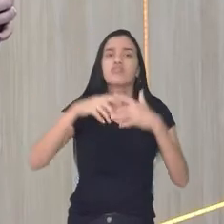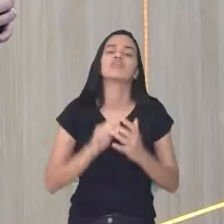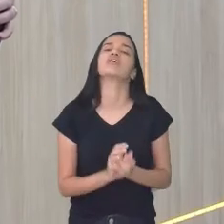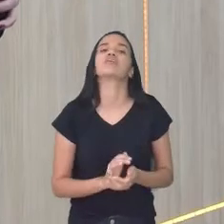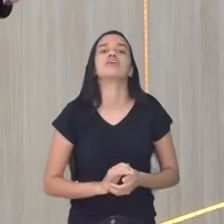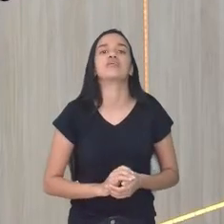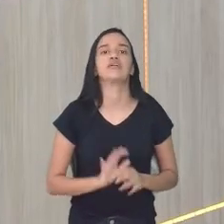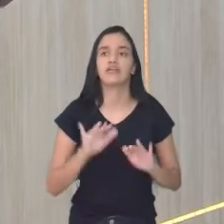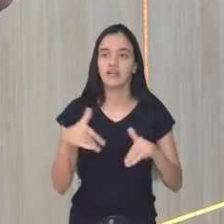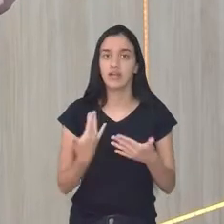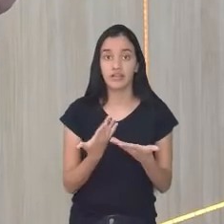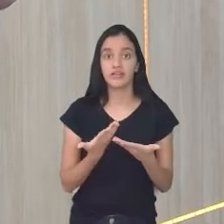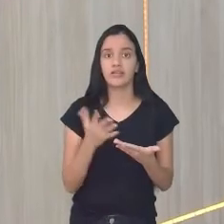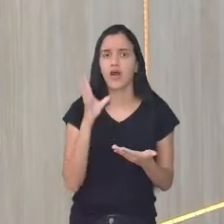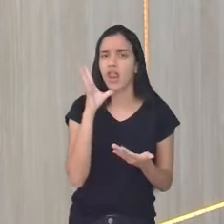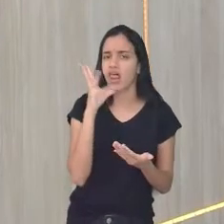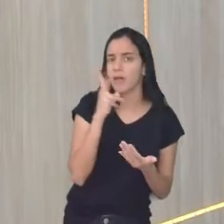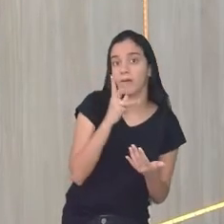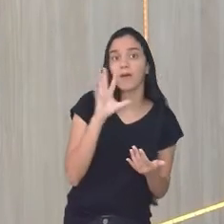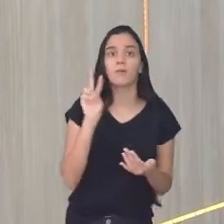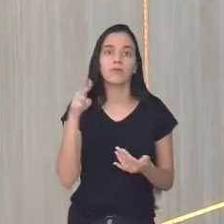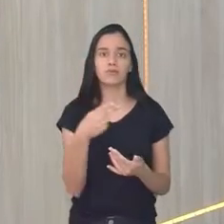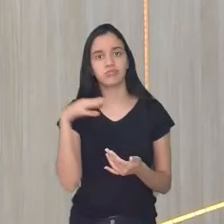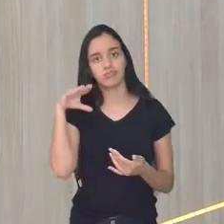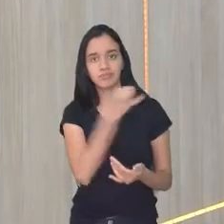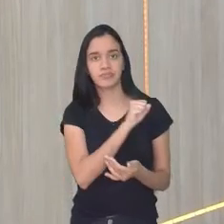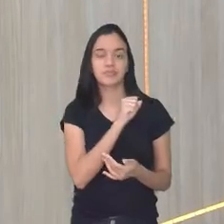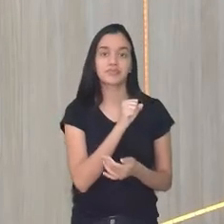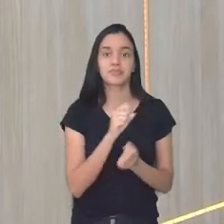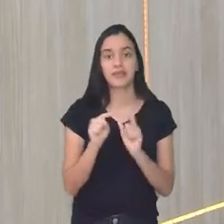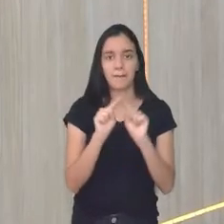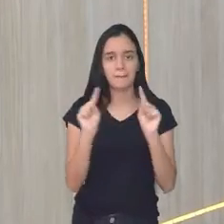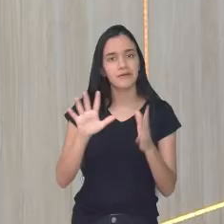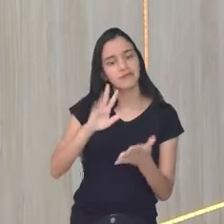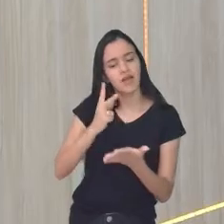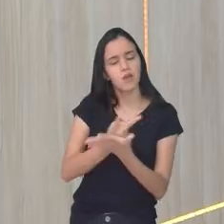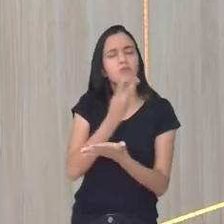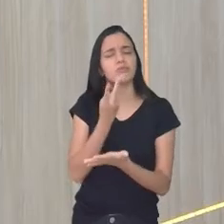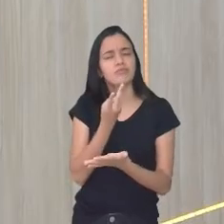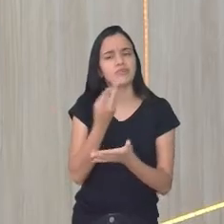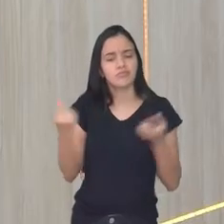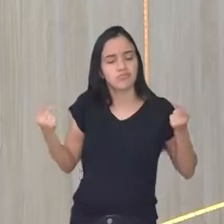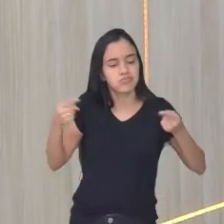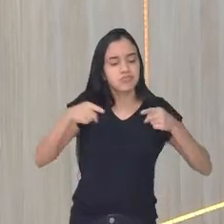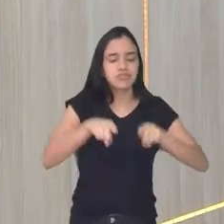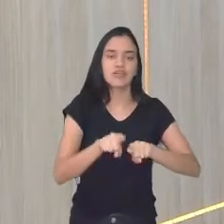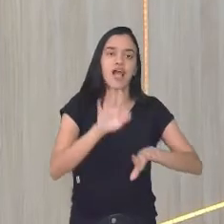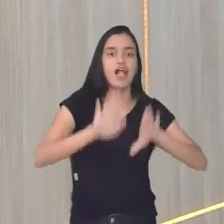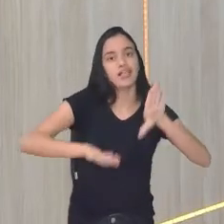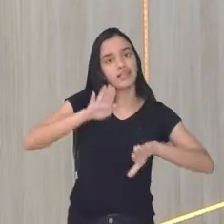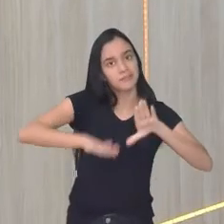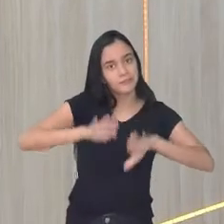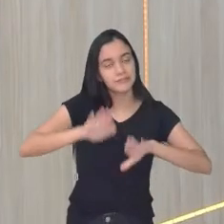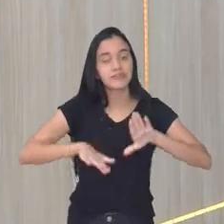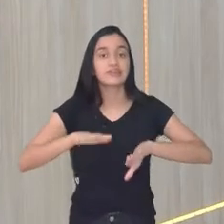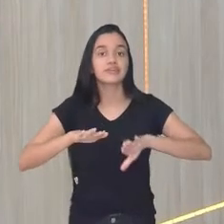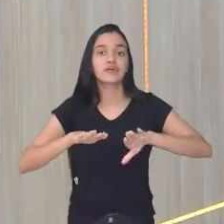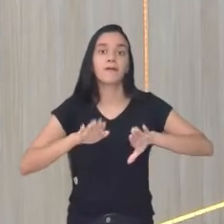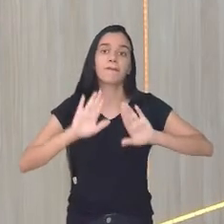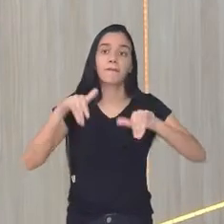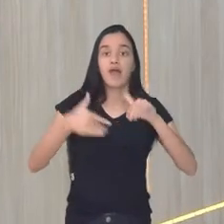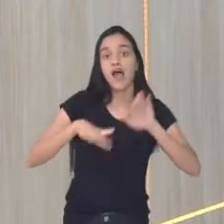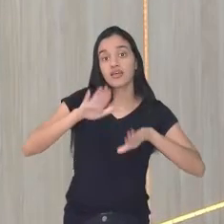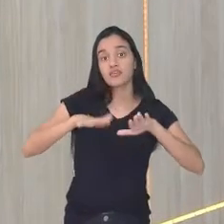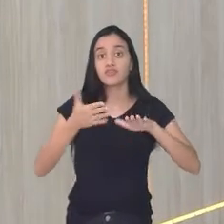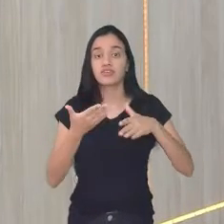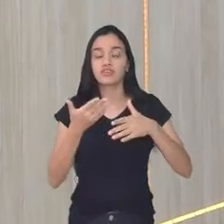processar lentamente ou rapidamente. Mas isso aqui vai acontecer de forma instantânea, dependendo do que seja. Às